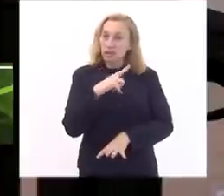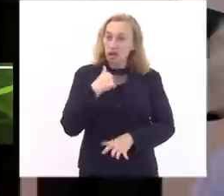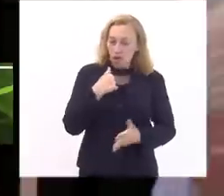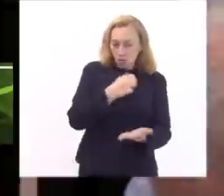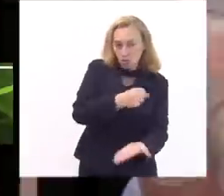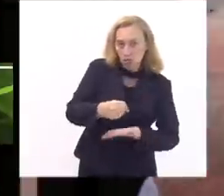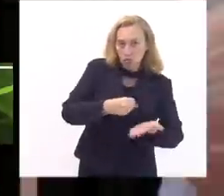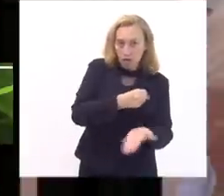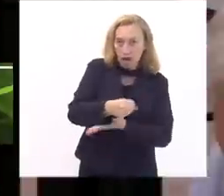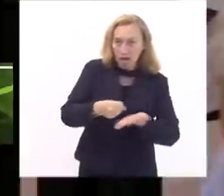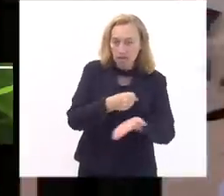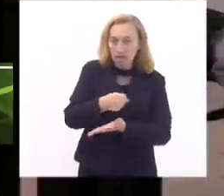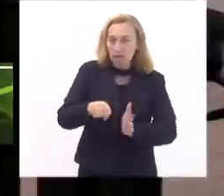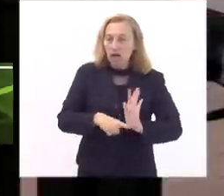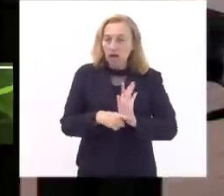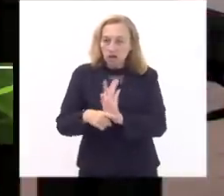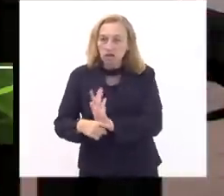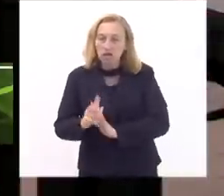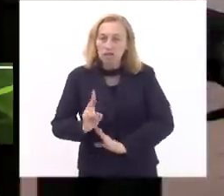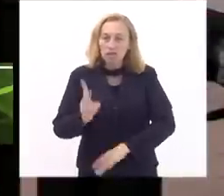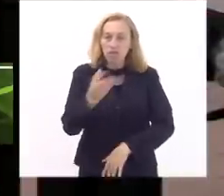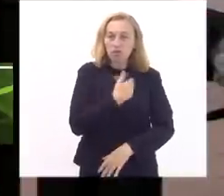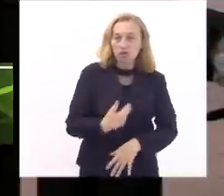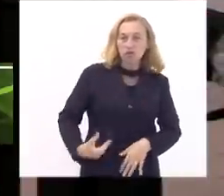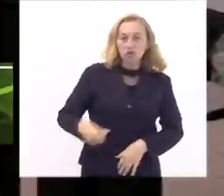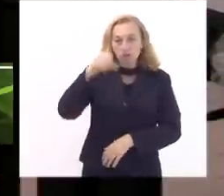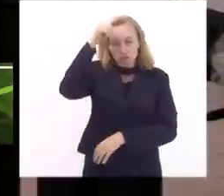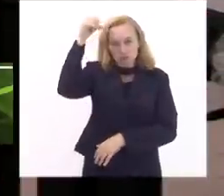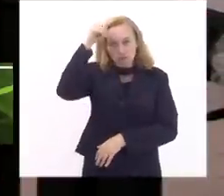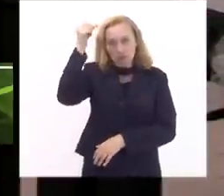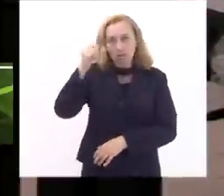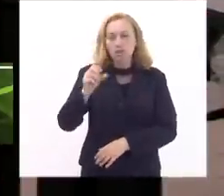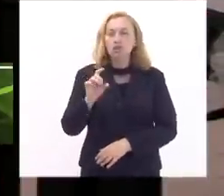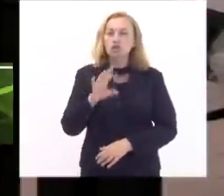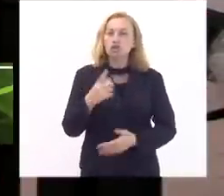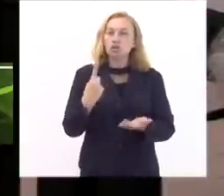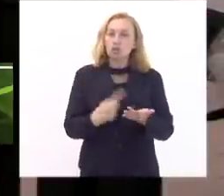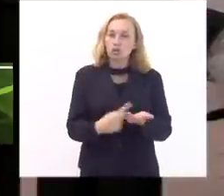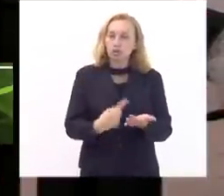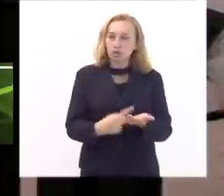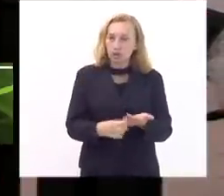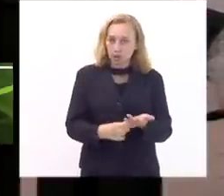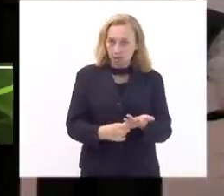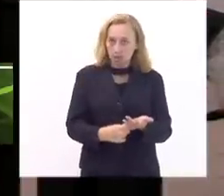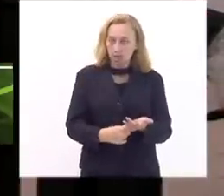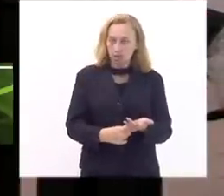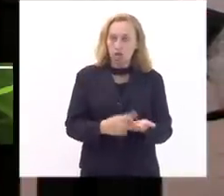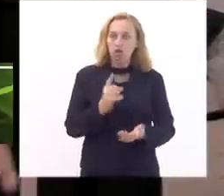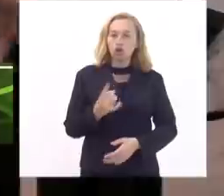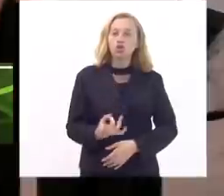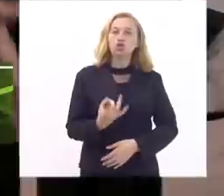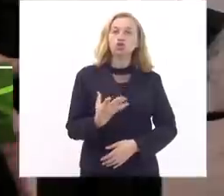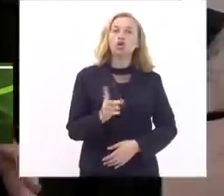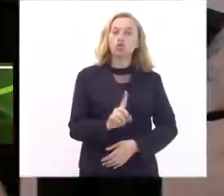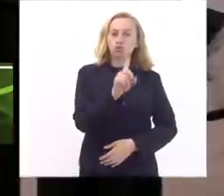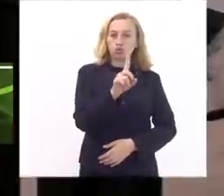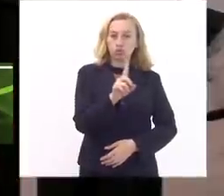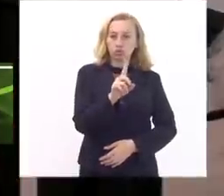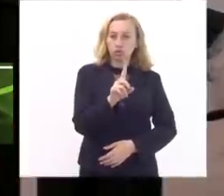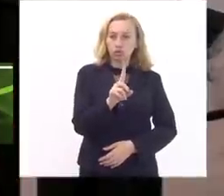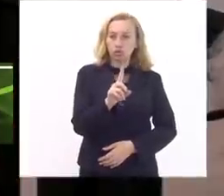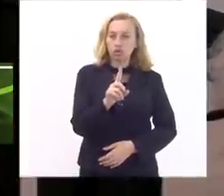né, ajudei sempre o governador Cláudio Castro, e só que tinha combinado com ele uma única coisa, que era a defesa da